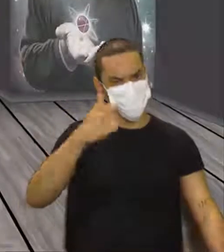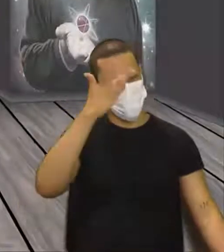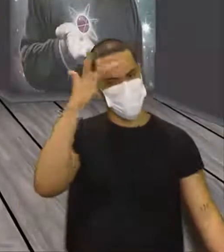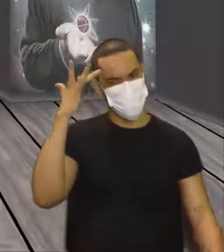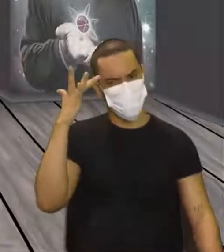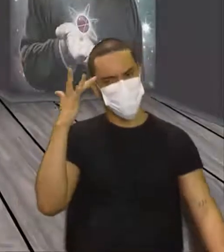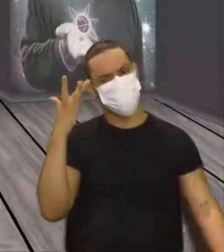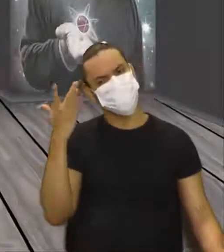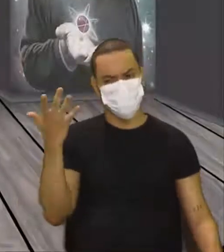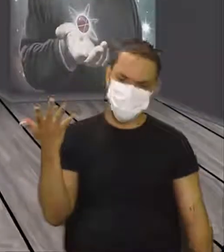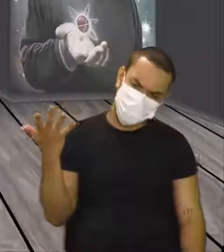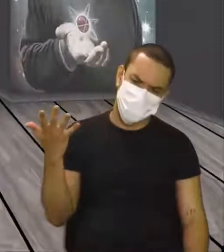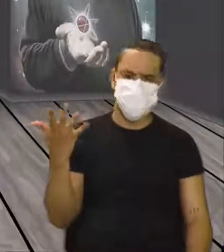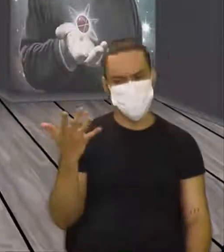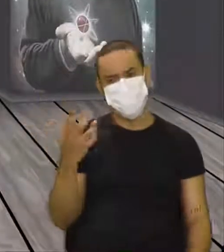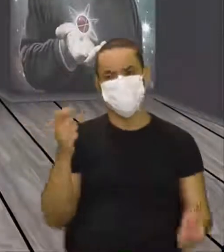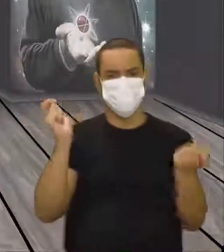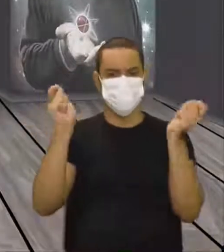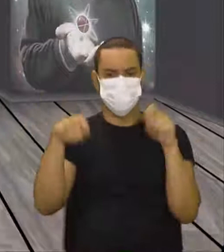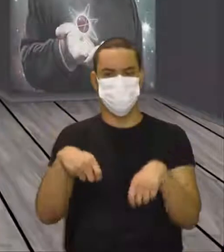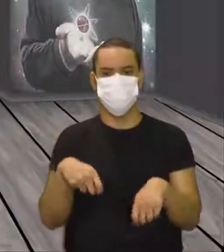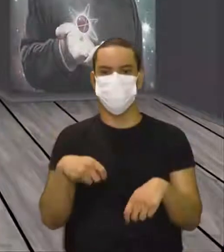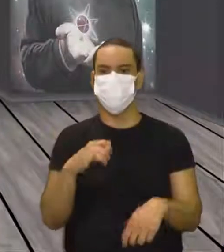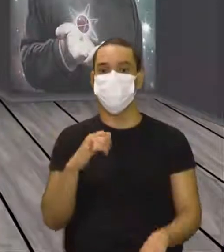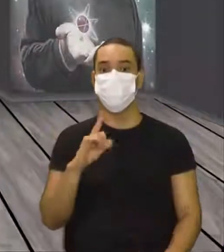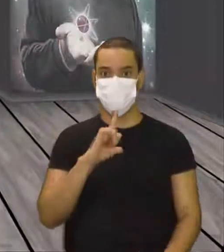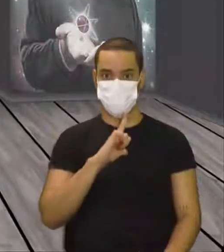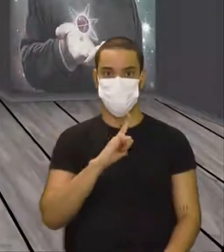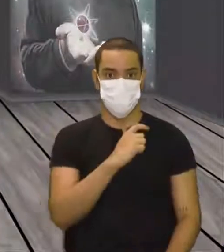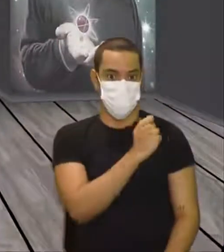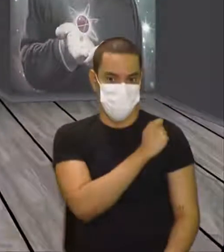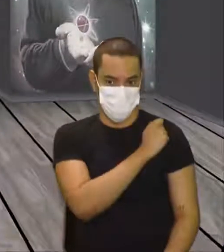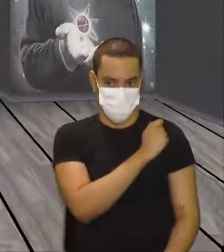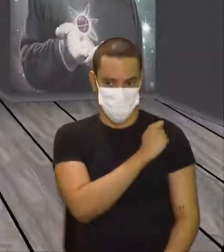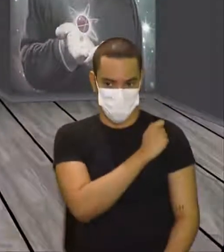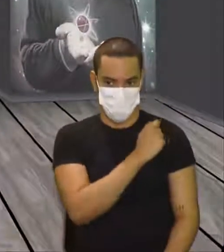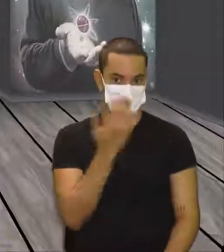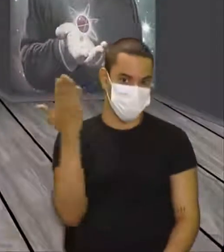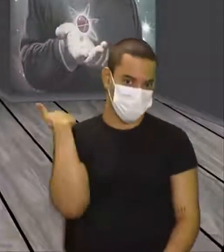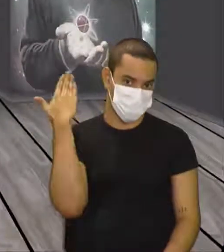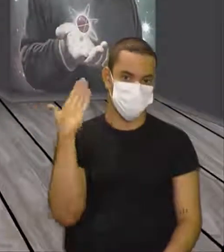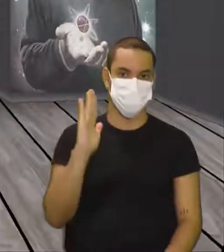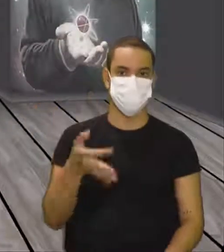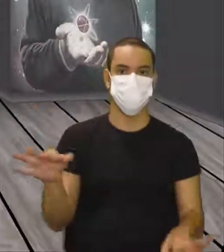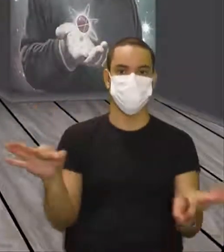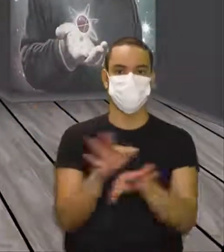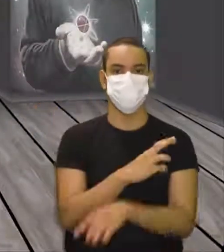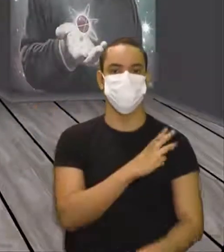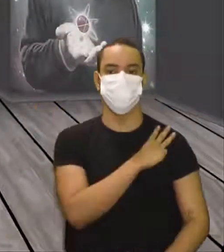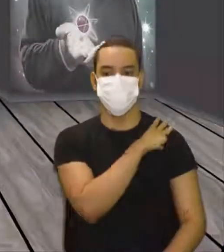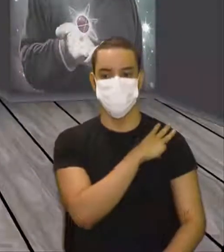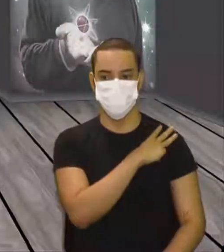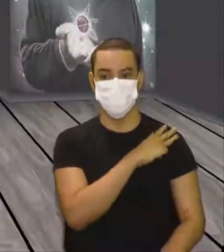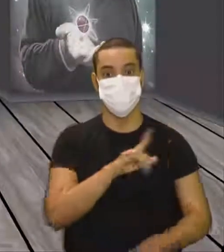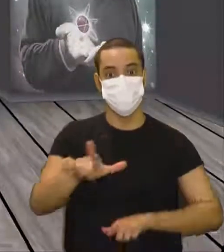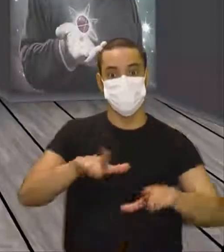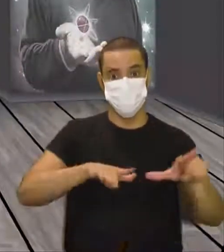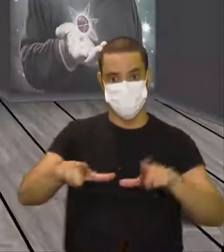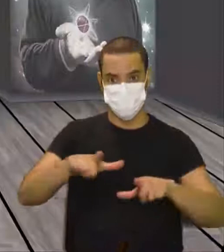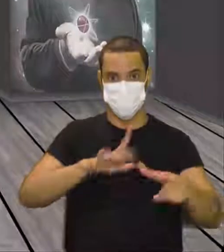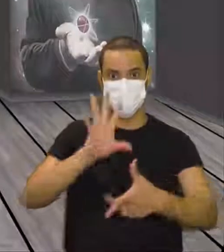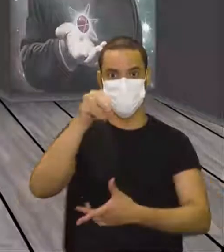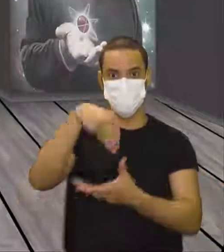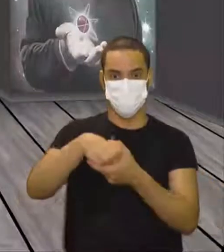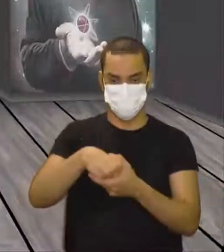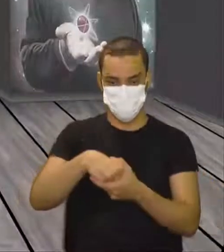ter alguém na máquina. Até um aluno que eu tive hoje, já até terminou o ensino médio, ele trabalhava numa máquina dessa,